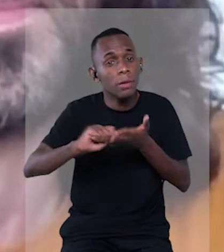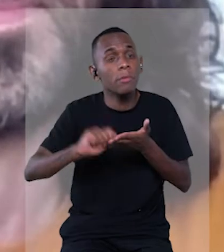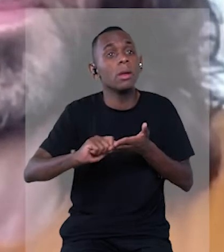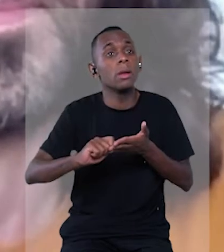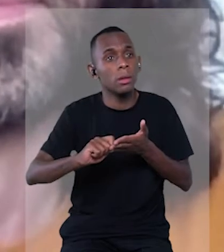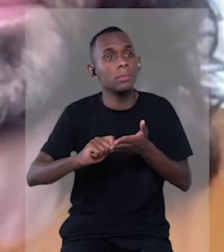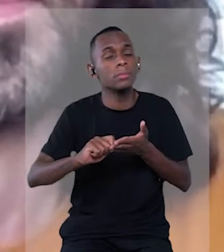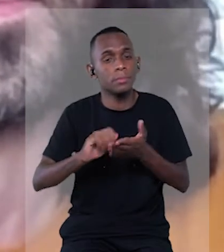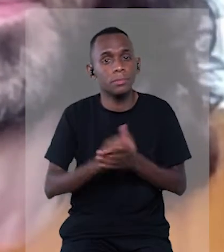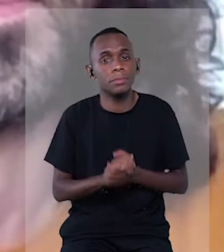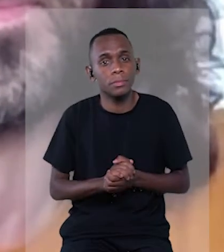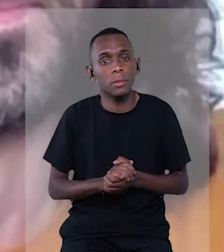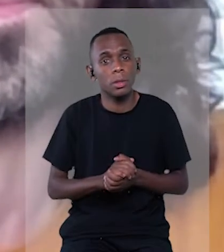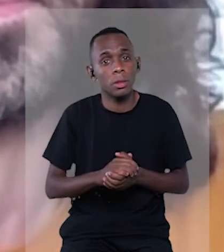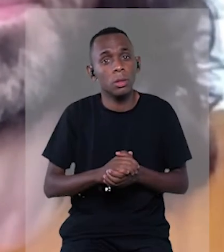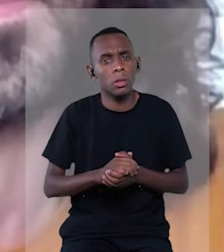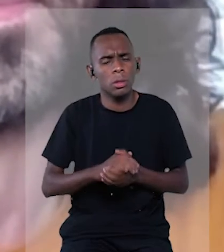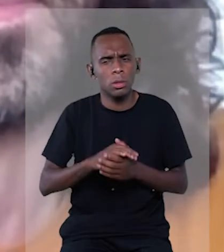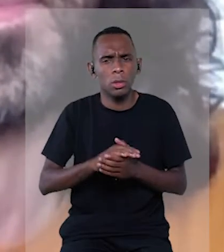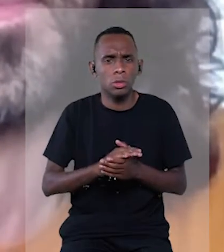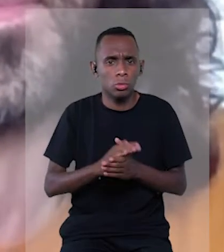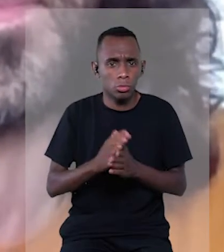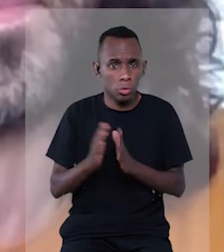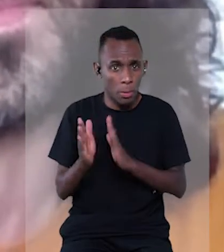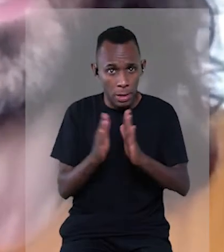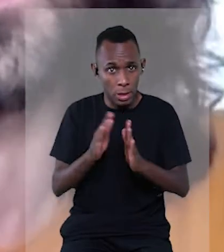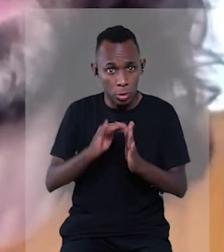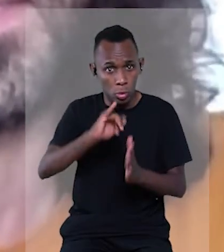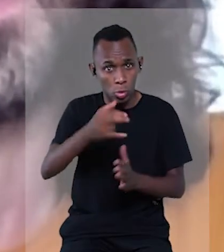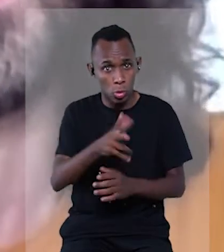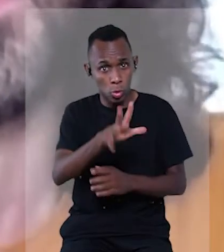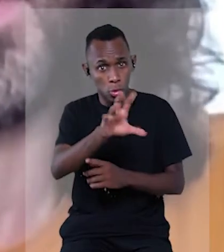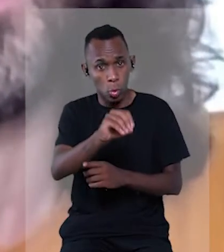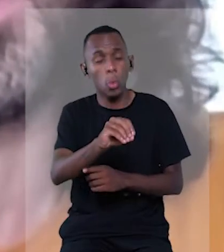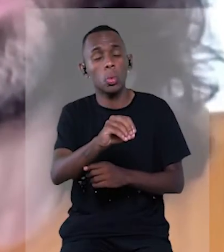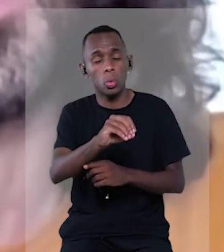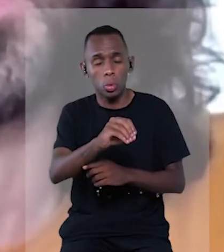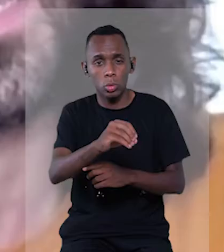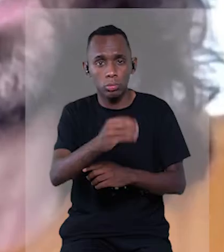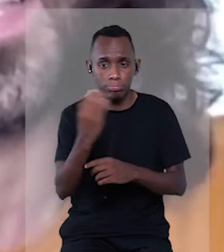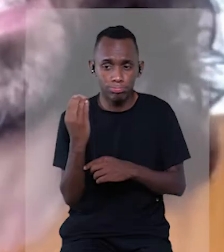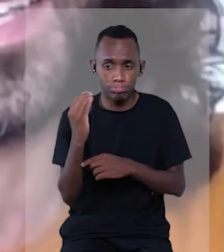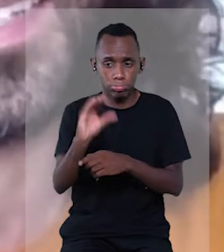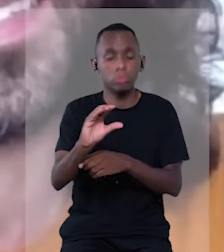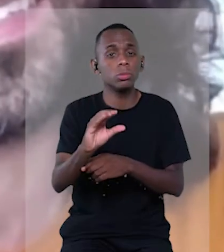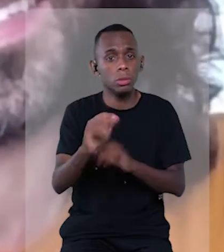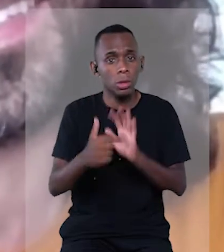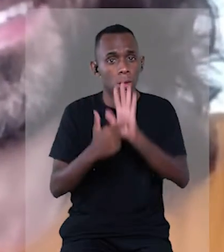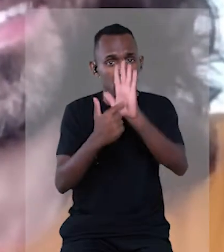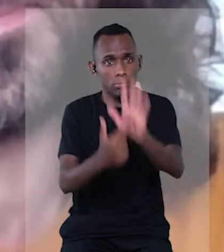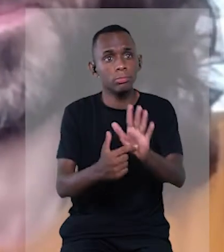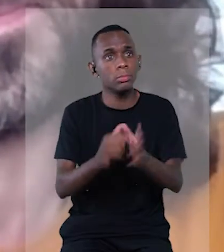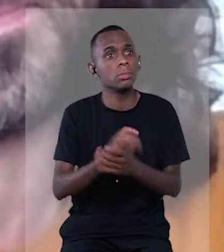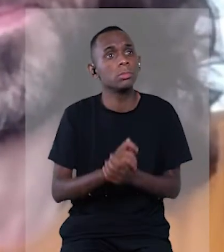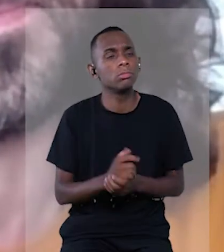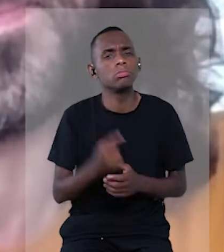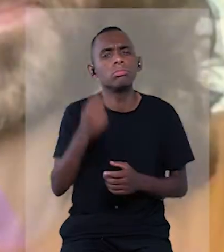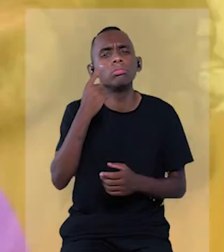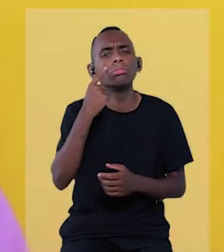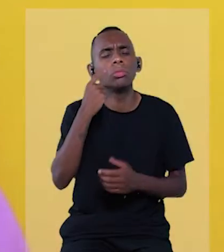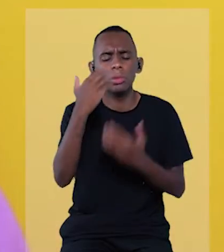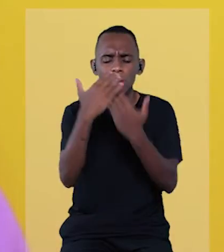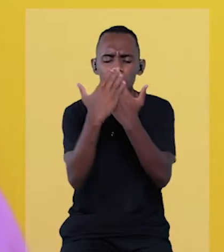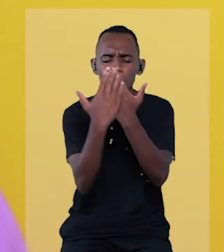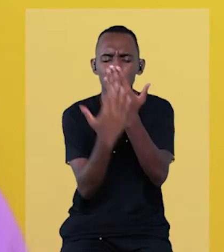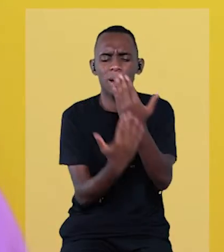livro Escafandrista, que você lançou em julho desse ano, né? Sim, foi 9 de julho no Palácio das Artes. Vou mostrar, não, que